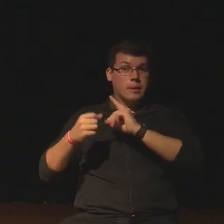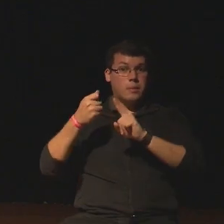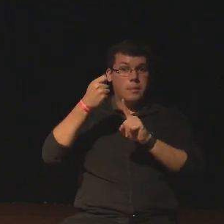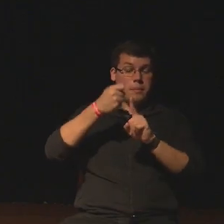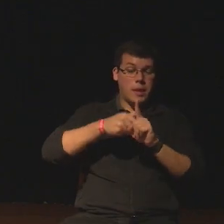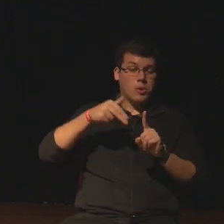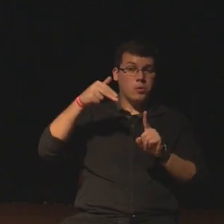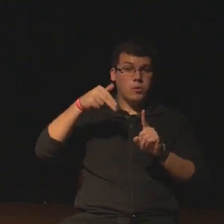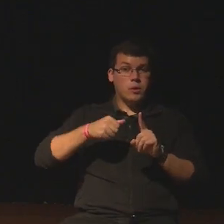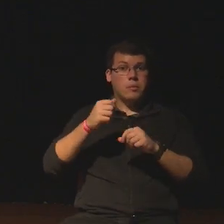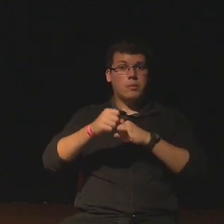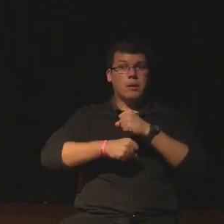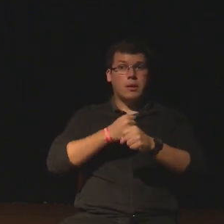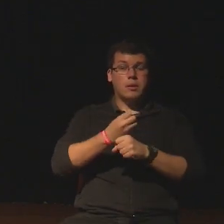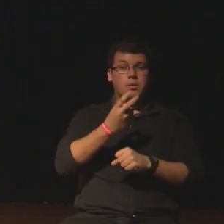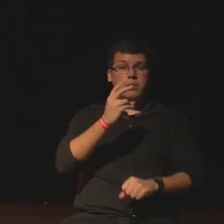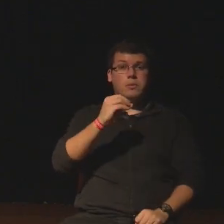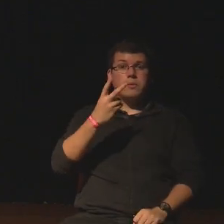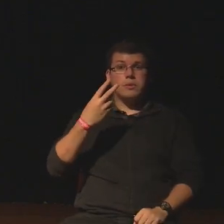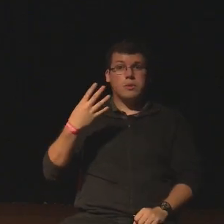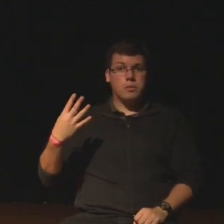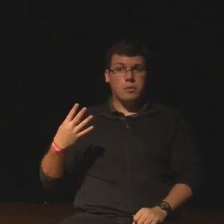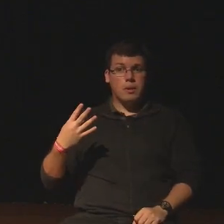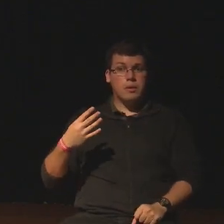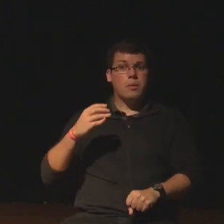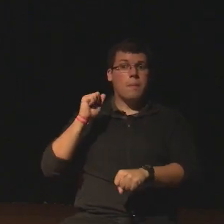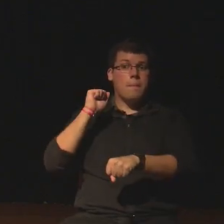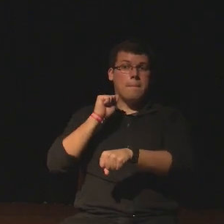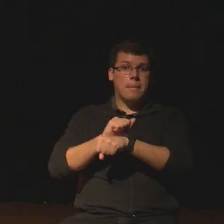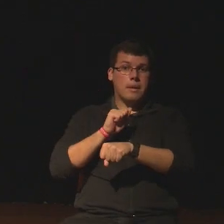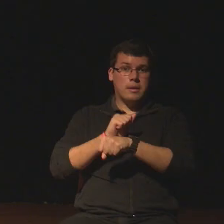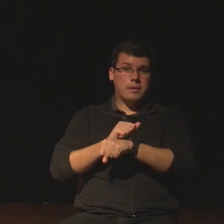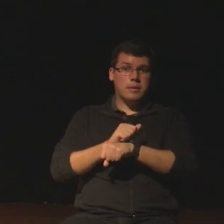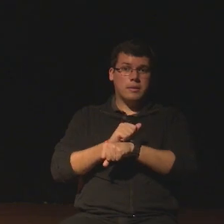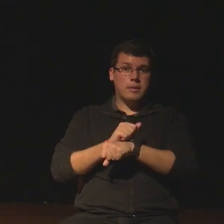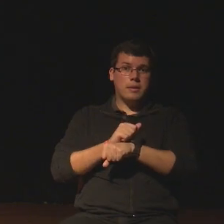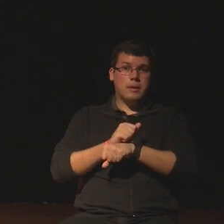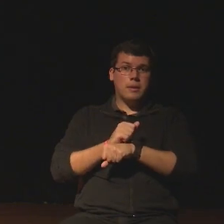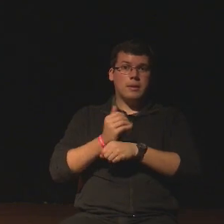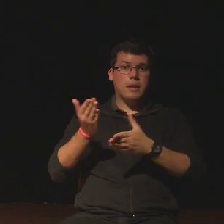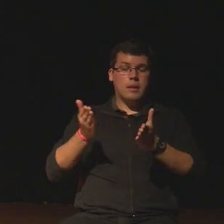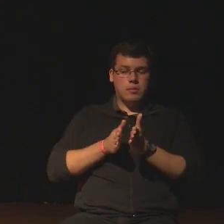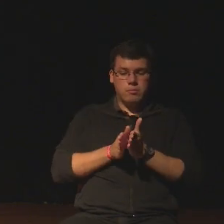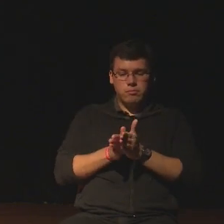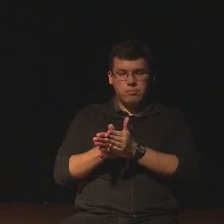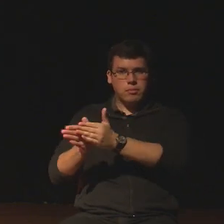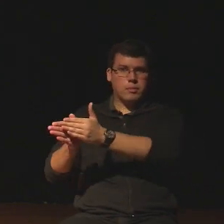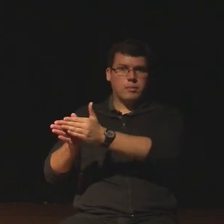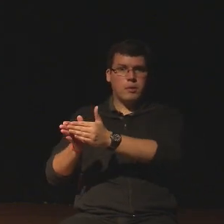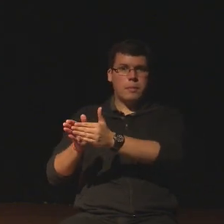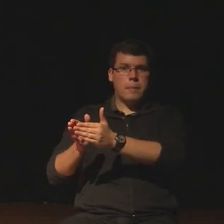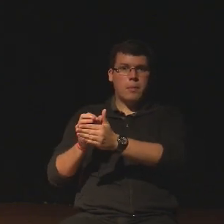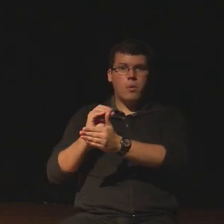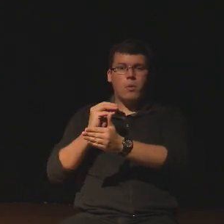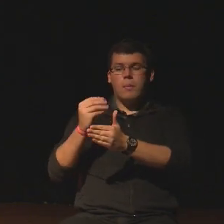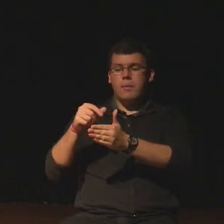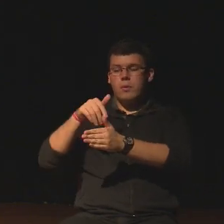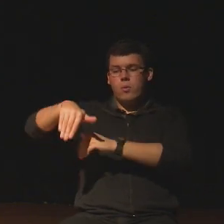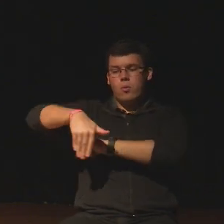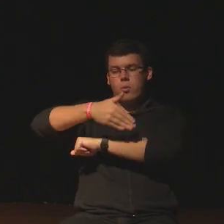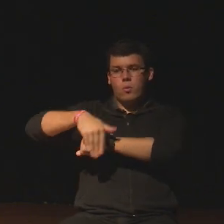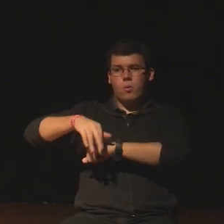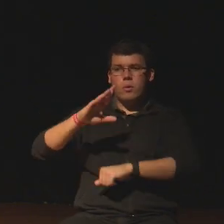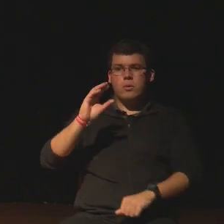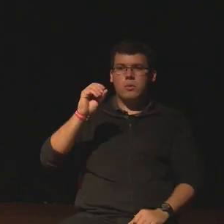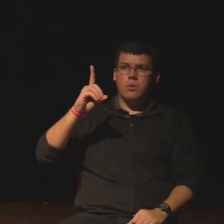ela já tem um desvio para a inversão da direção da Plínio Figueiredo, que está melhor explicada aqui. Então, aqui a